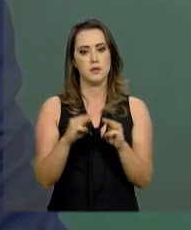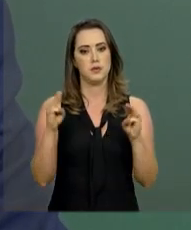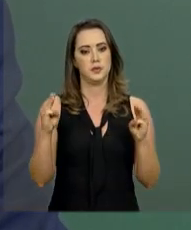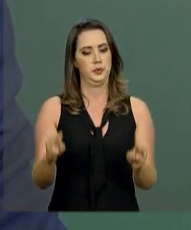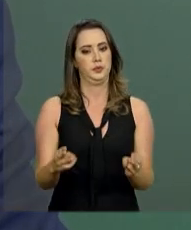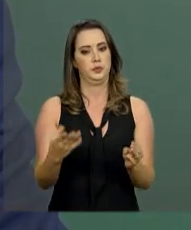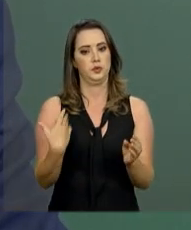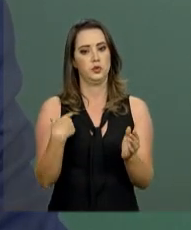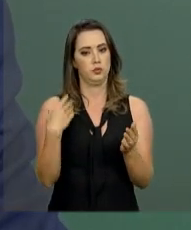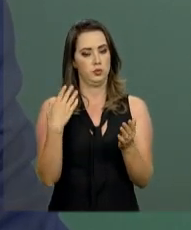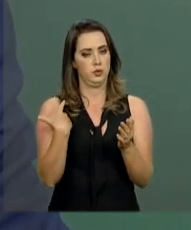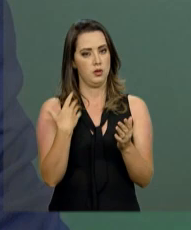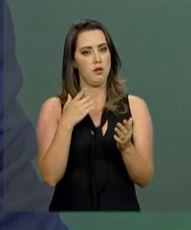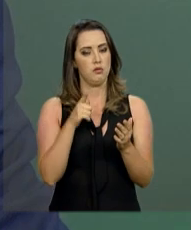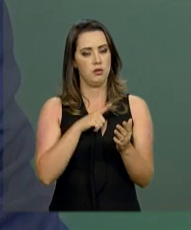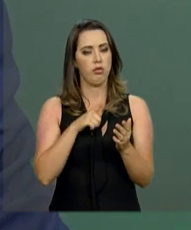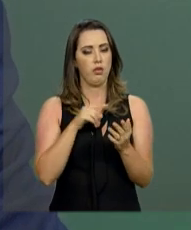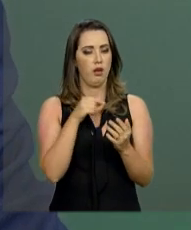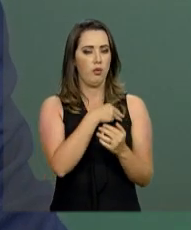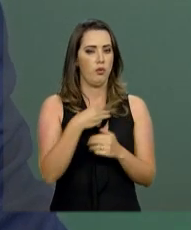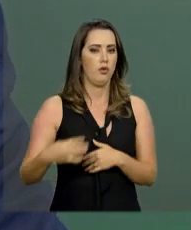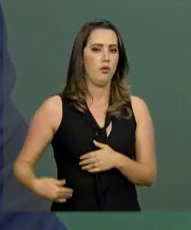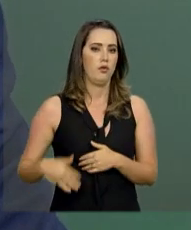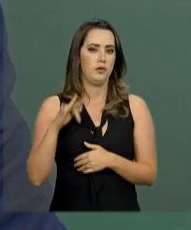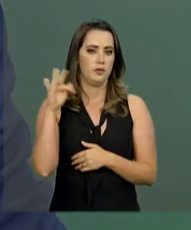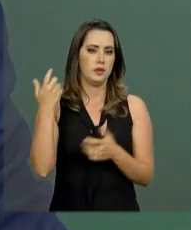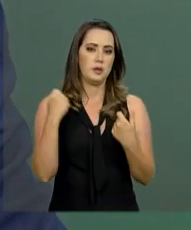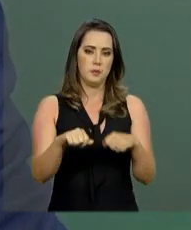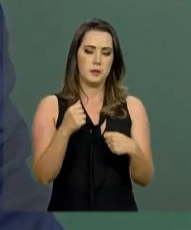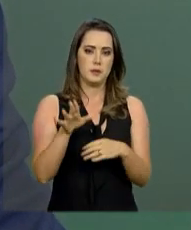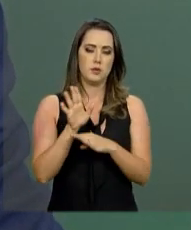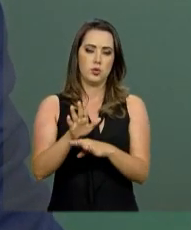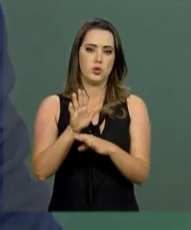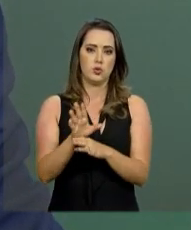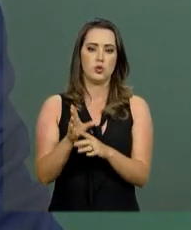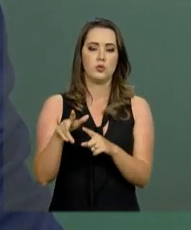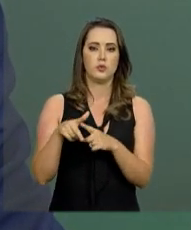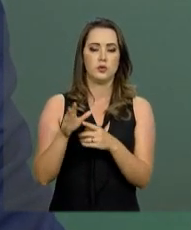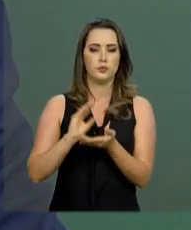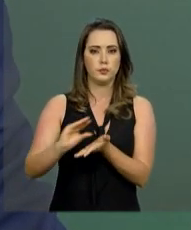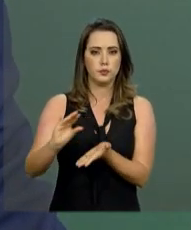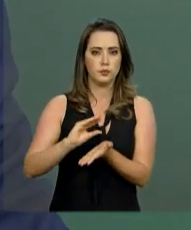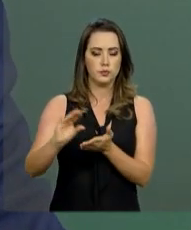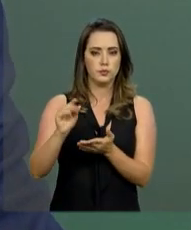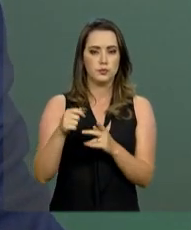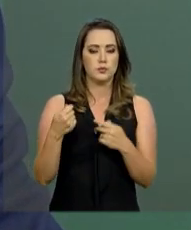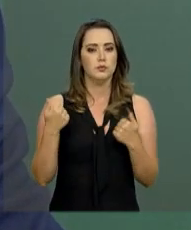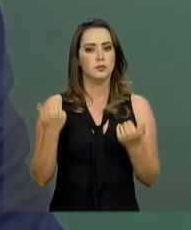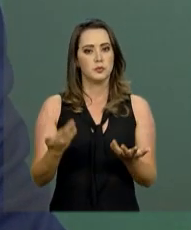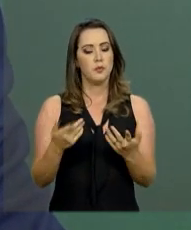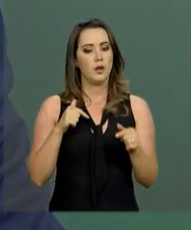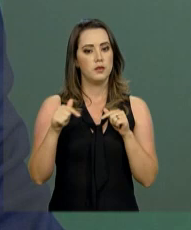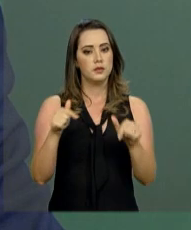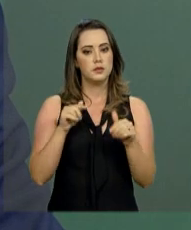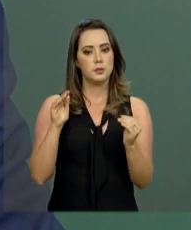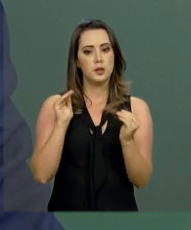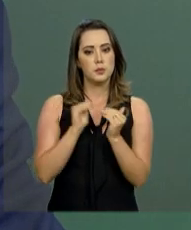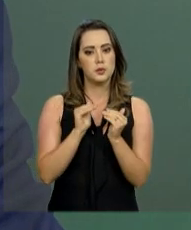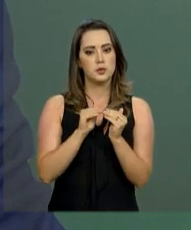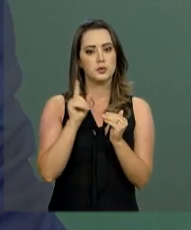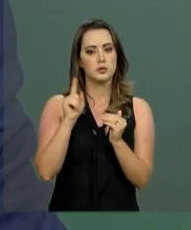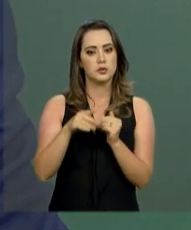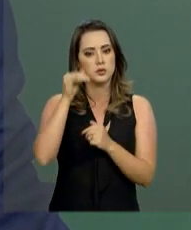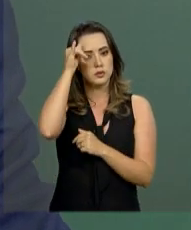é catalogado e que demandariam eventualmente algum tipo de atenção nesse sentido essa ação visa exatamente